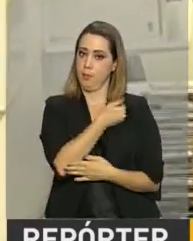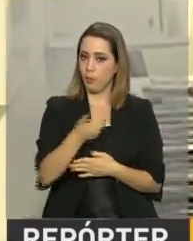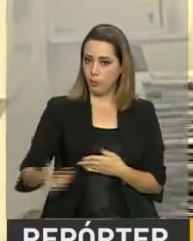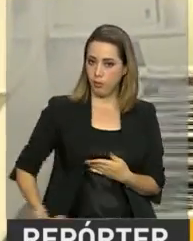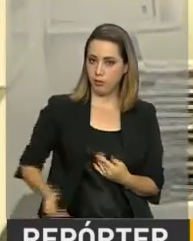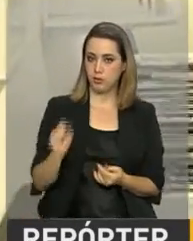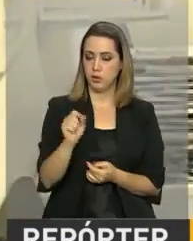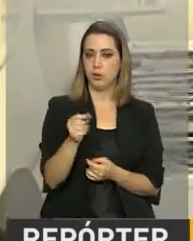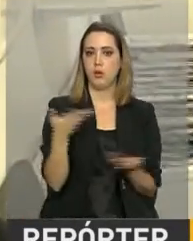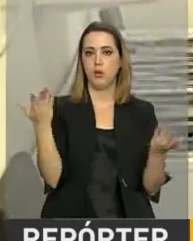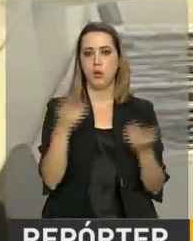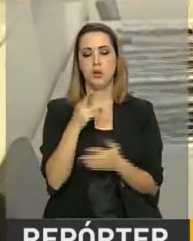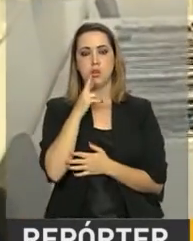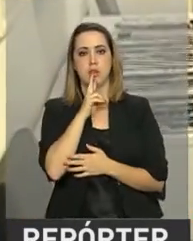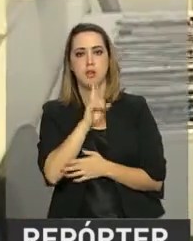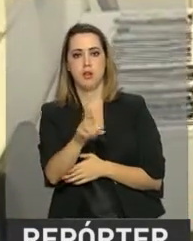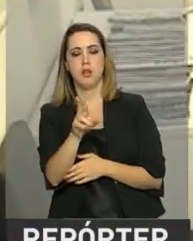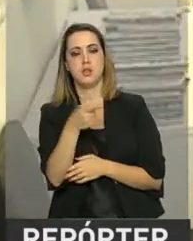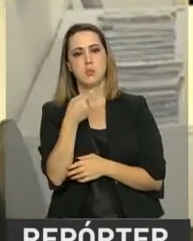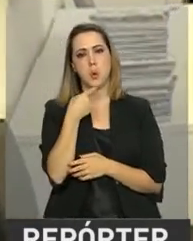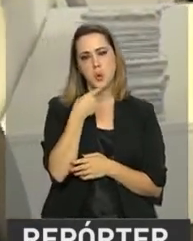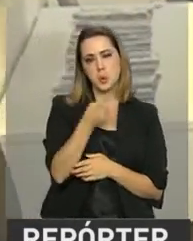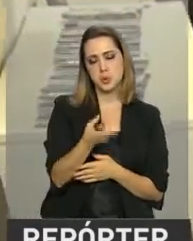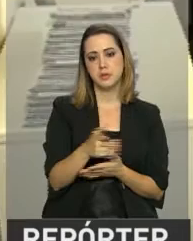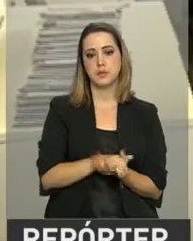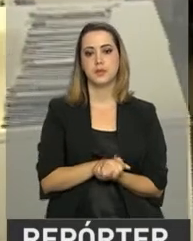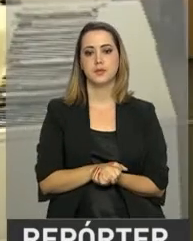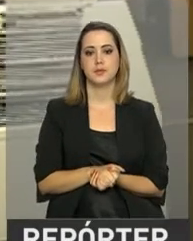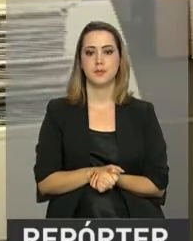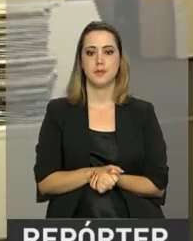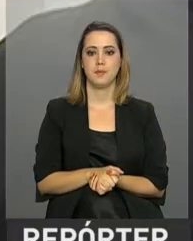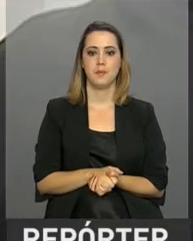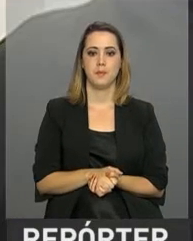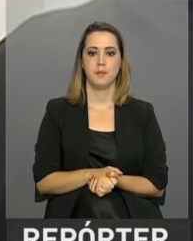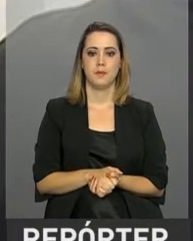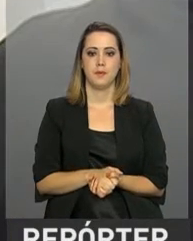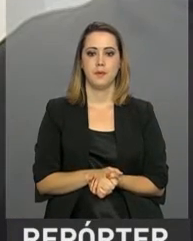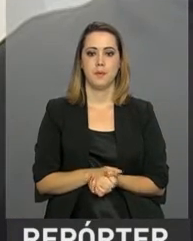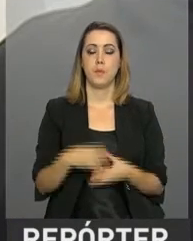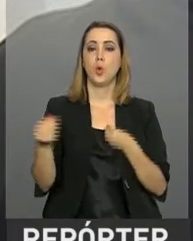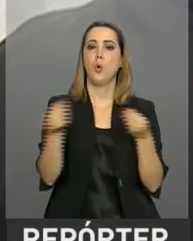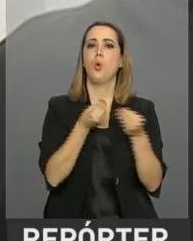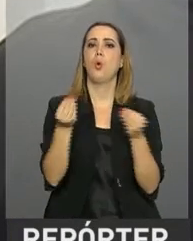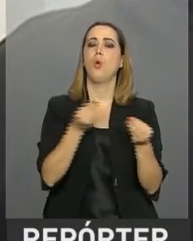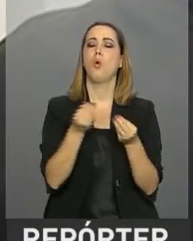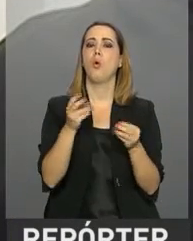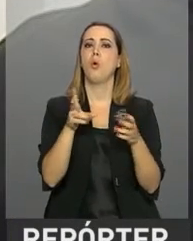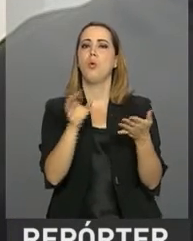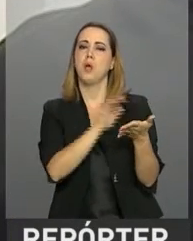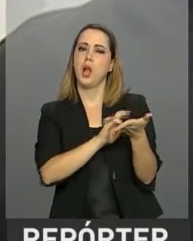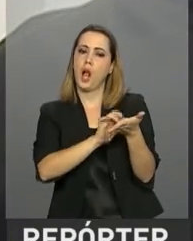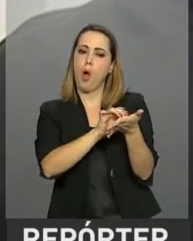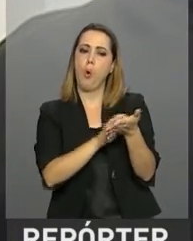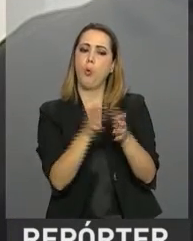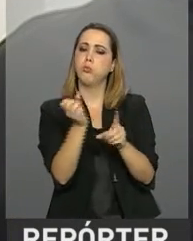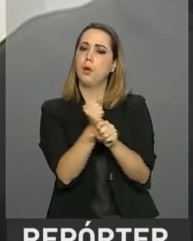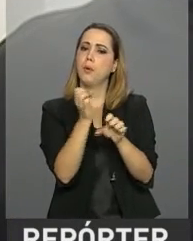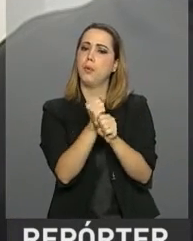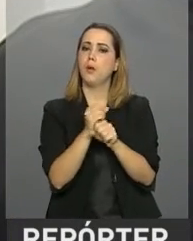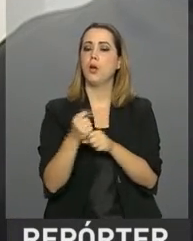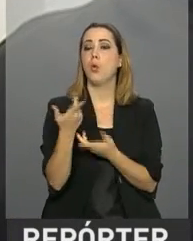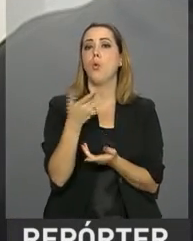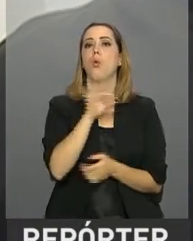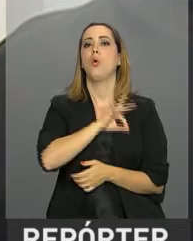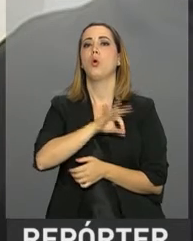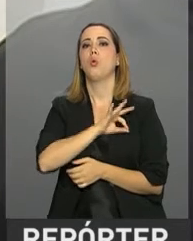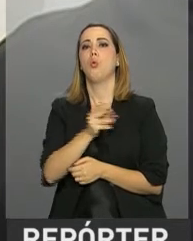aqui com o economista josé eduardo de toledo como é feito o cálculo da rentabilidade do lucro que eu